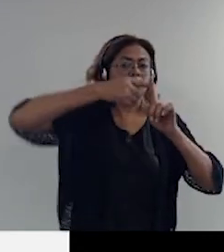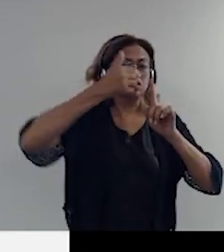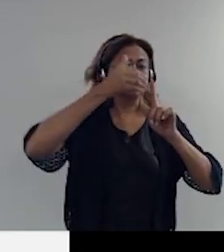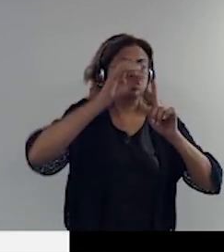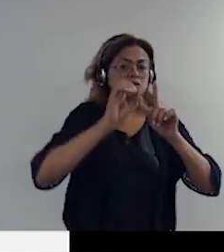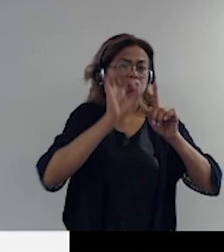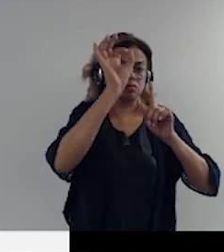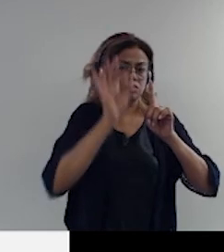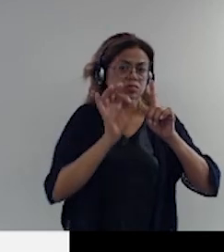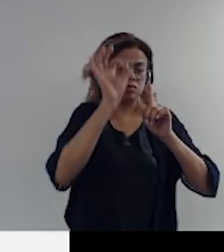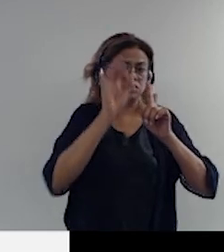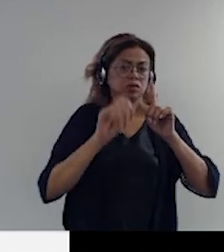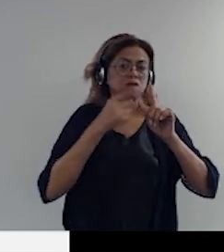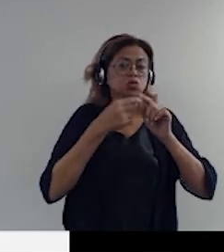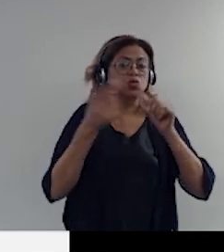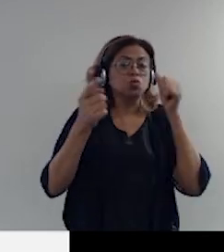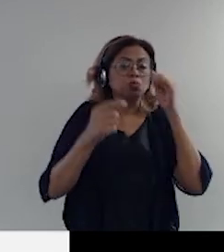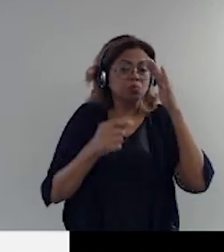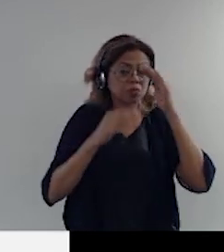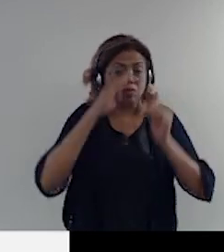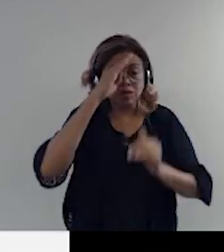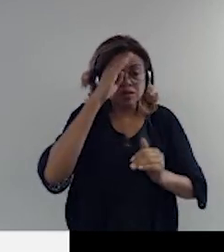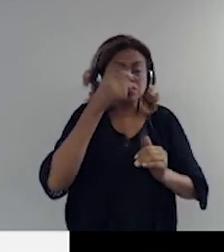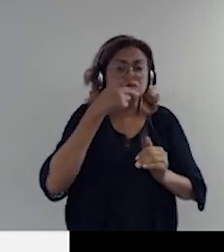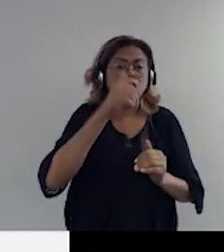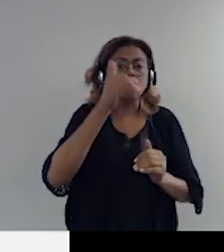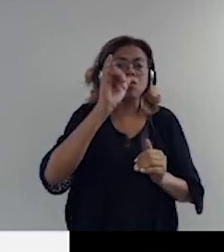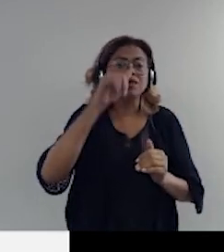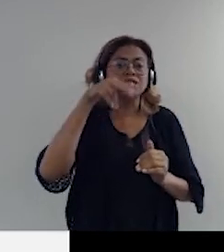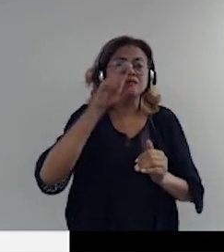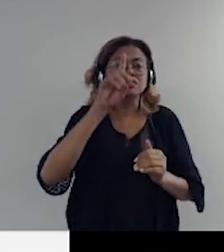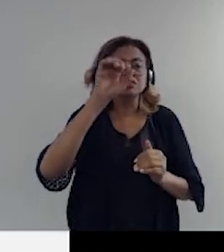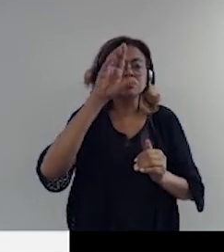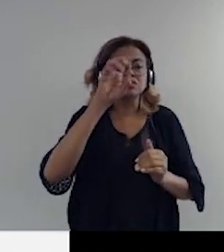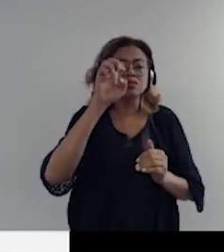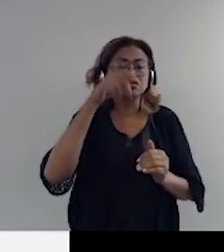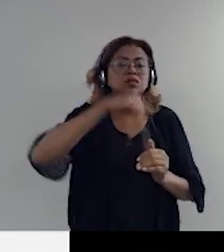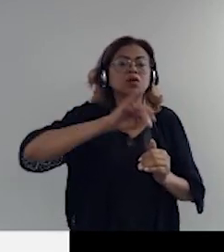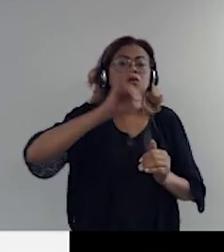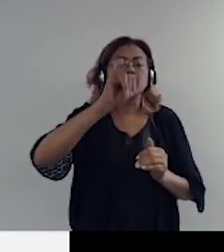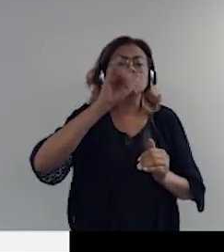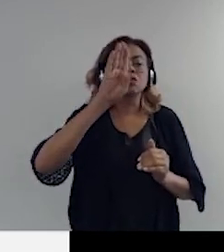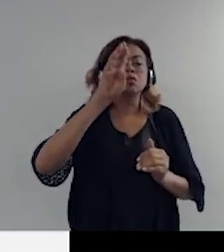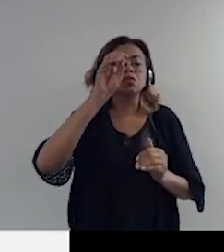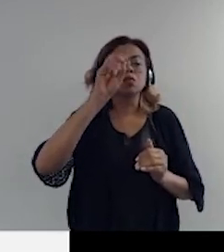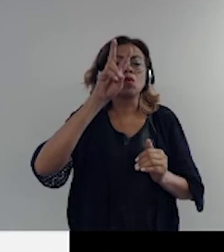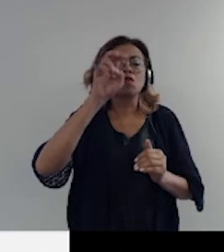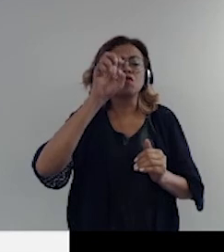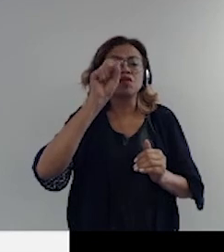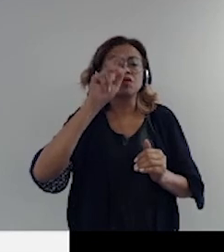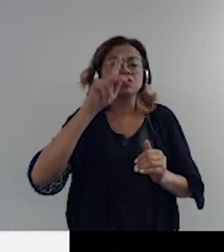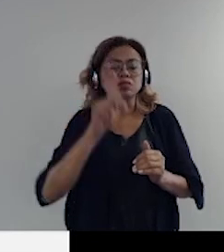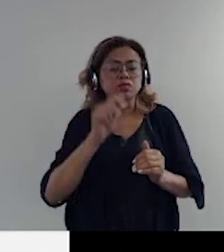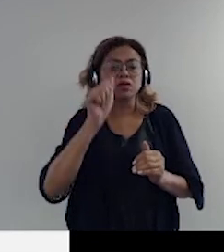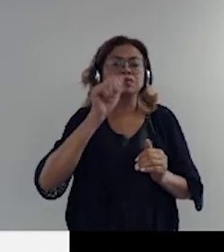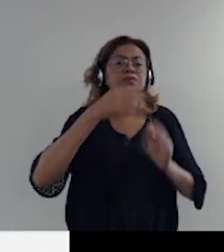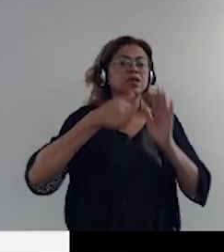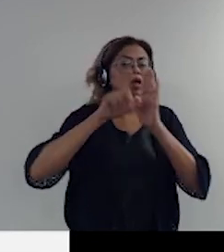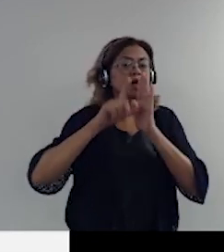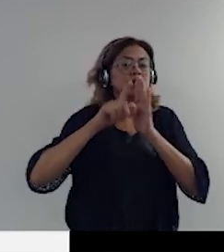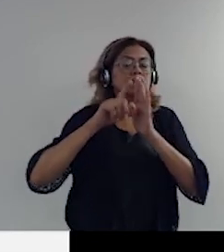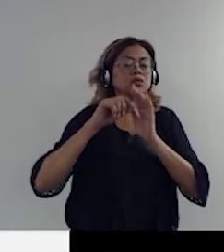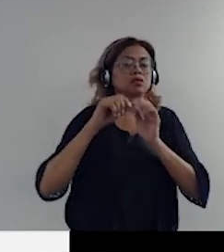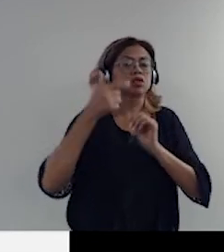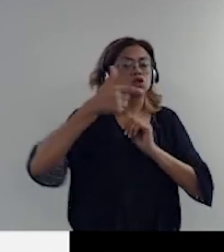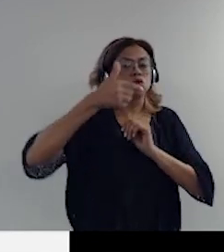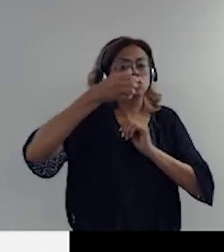Ibovespa. A gente tinha tido uma queda parecida, uma quantidade de circuit breakers parecido antes em 2008